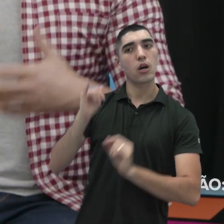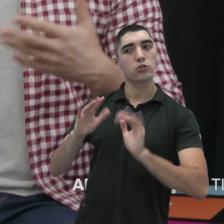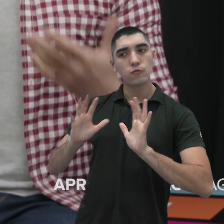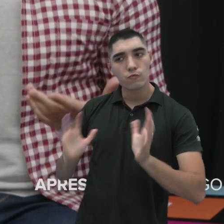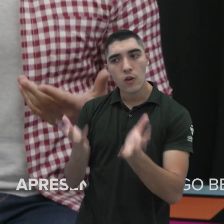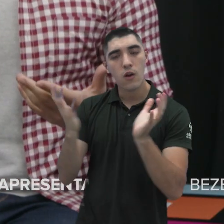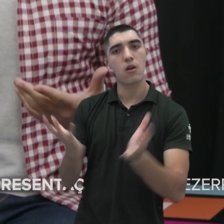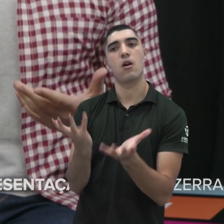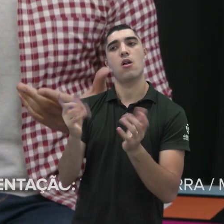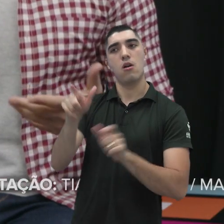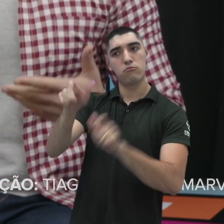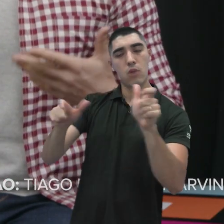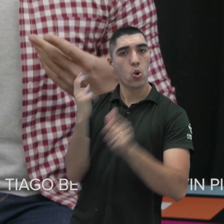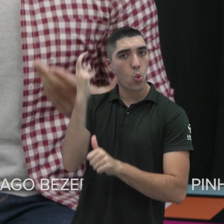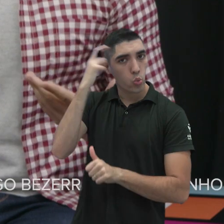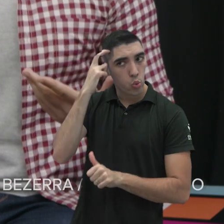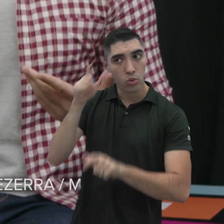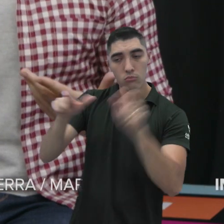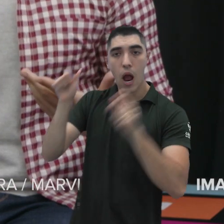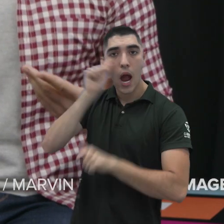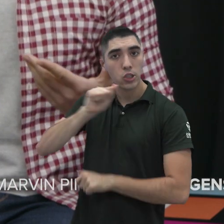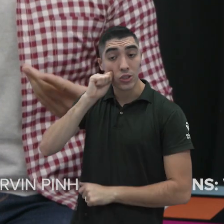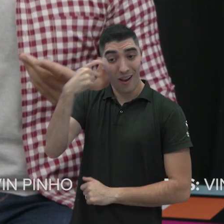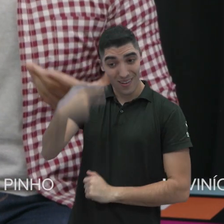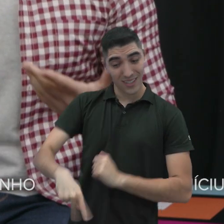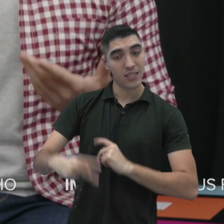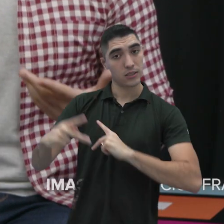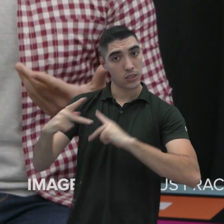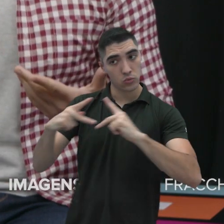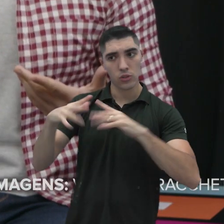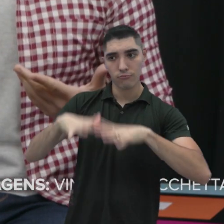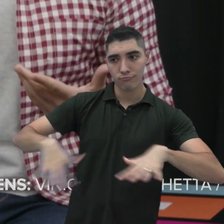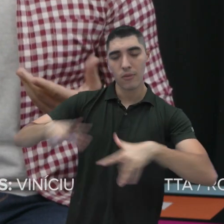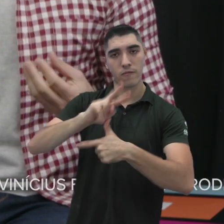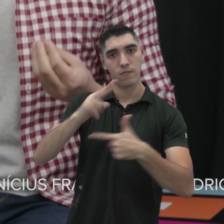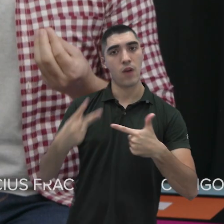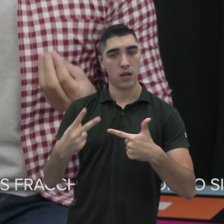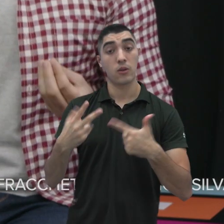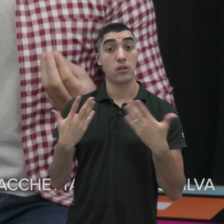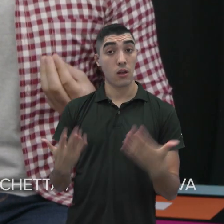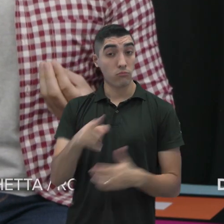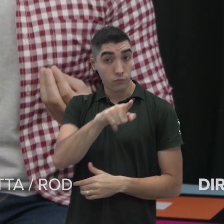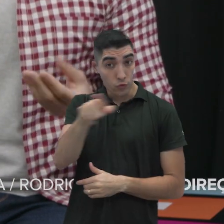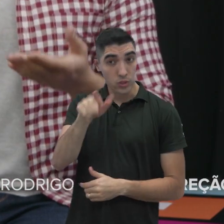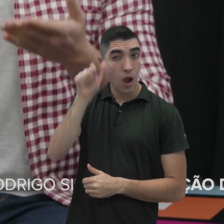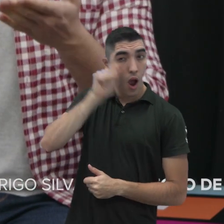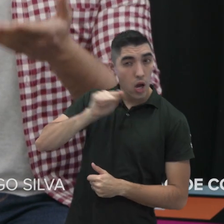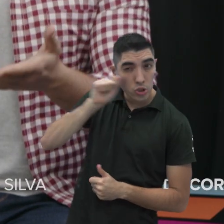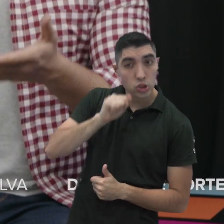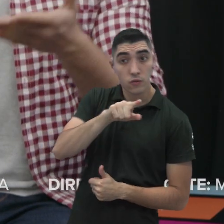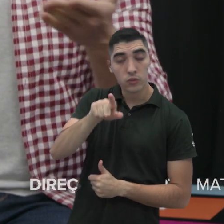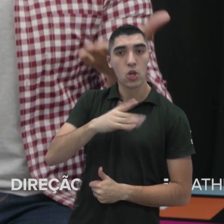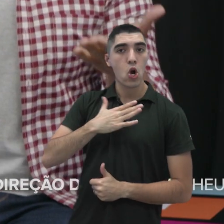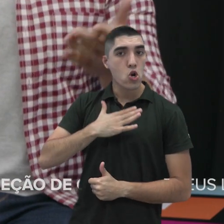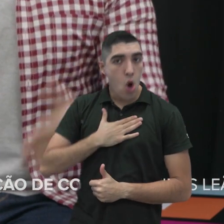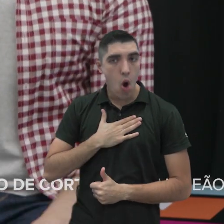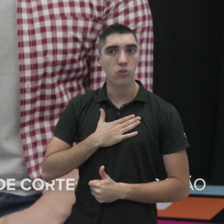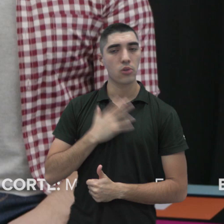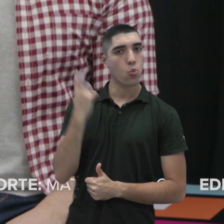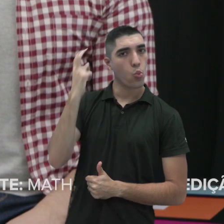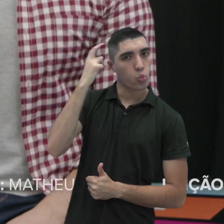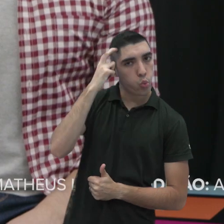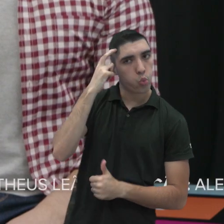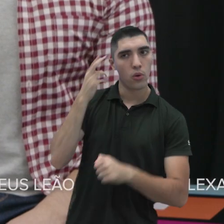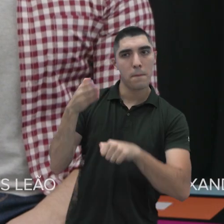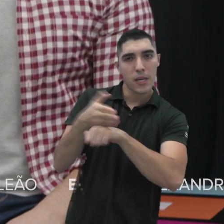a programação da nossa cidade, os artistas que fazem da cultura do Vale do Paraíba algo riquíssimo. Então, se você é artista ou se você consome